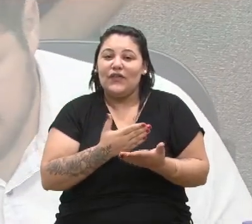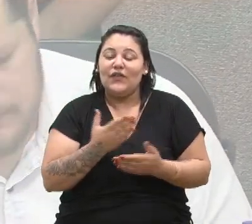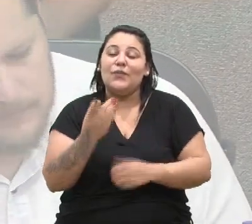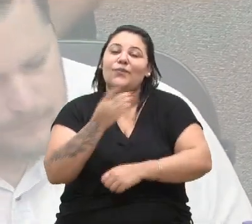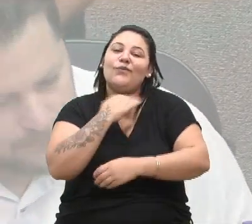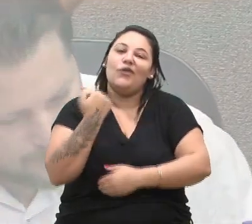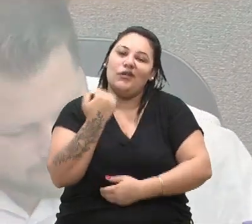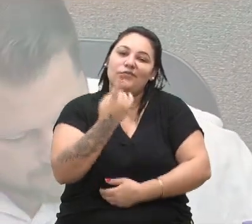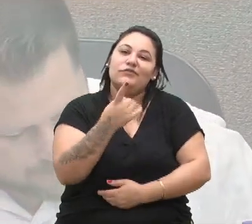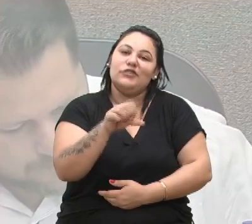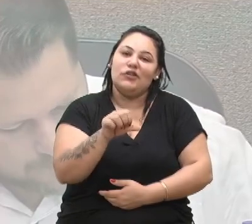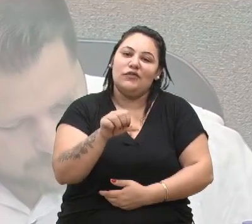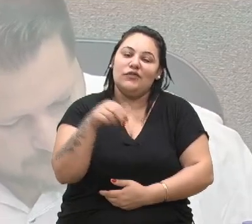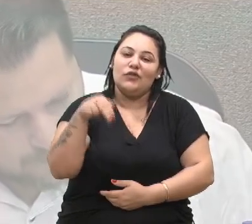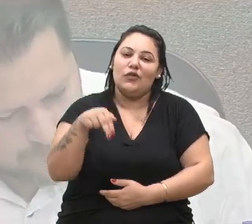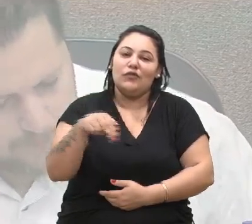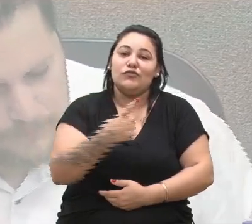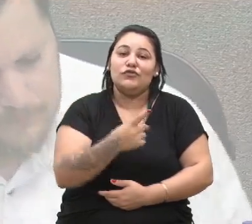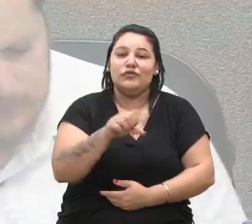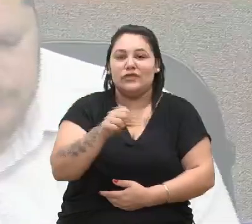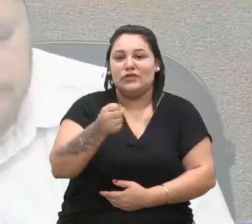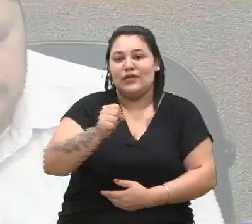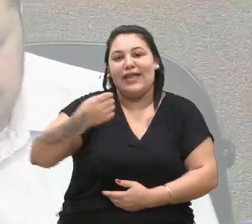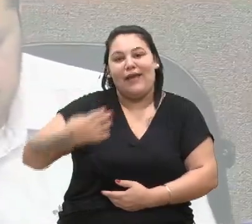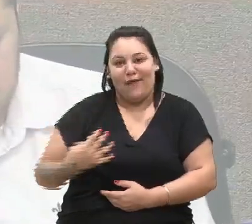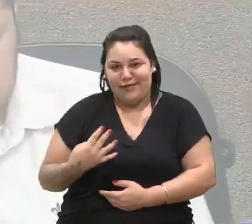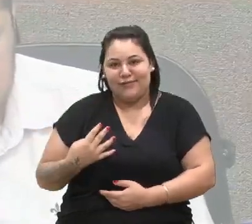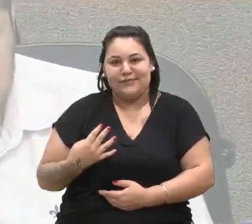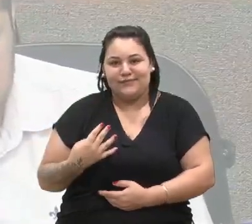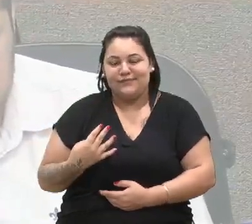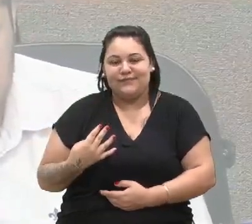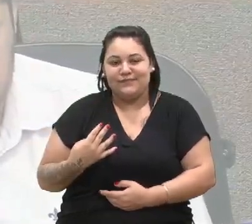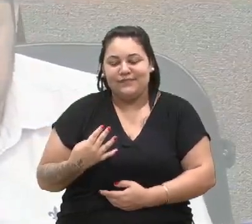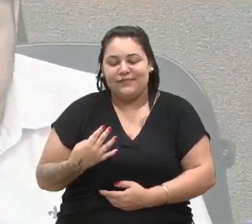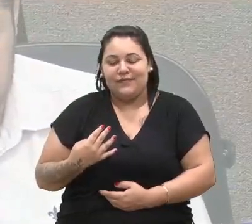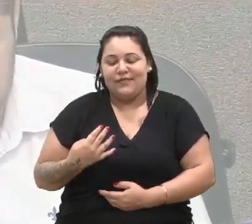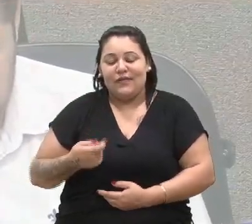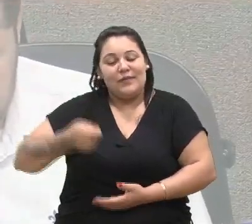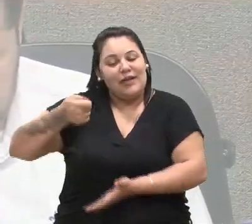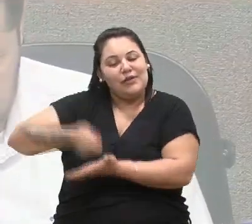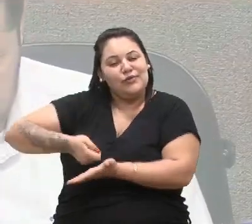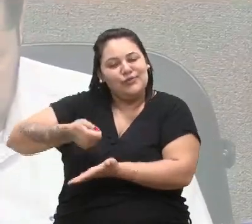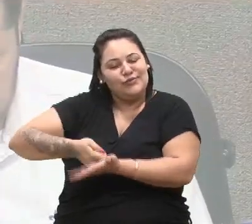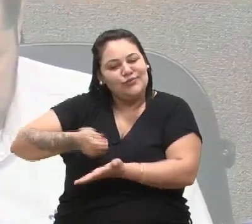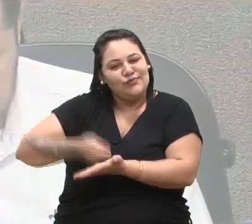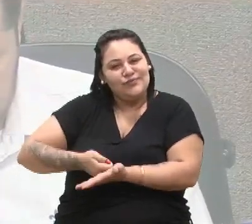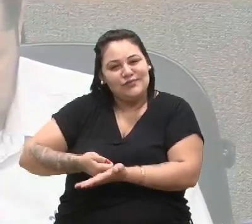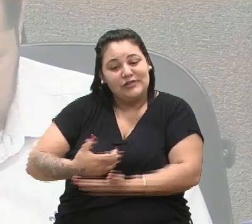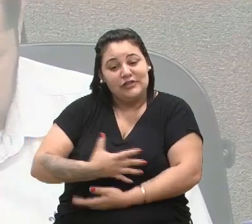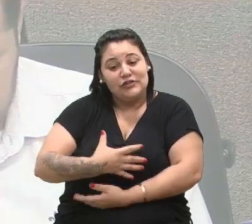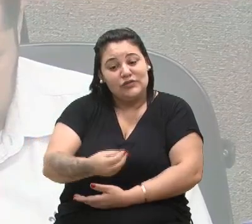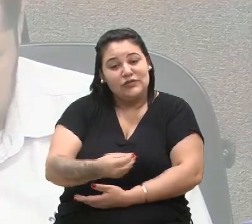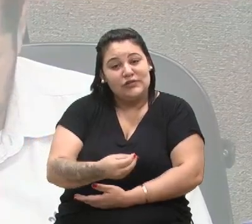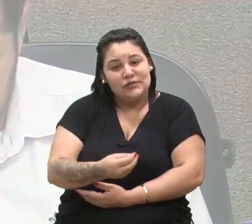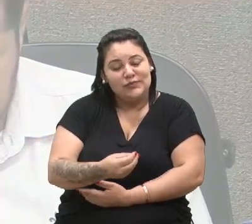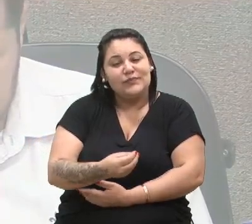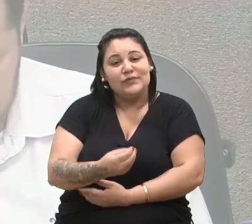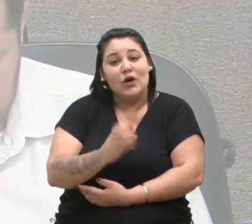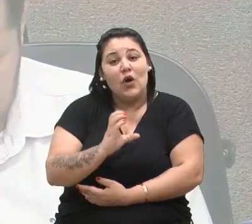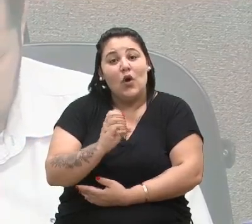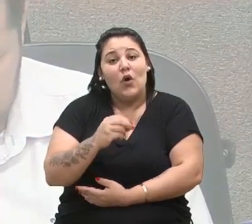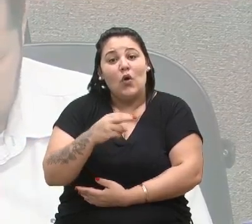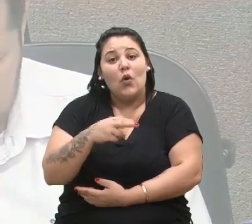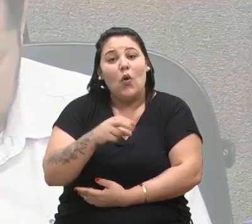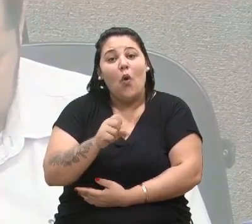novembro de 1984. Pela sua luta e pela luta de seu filho